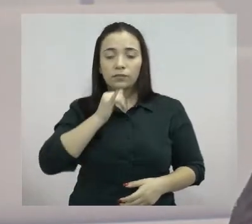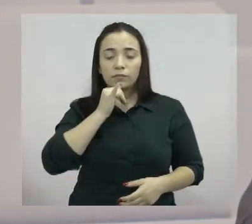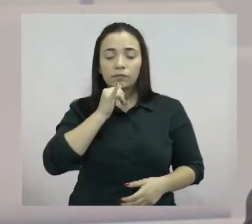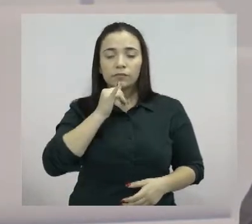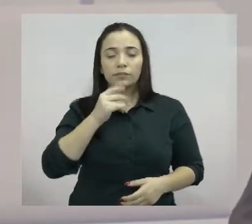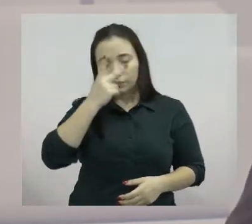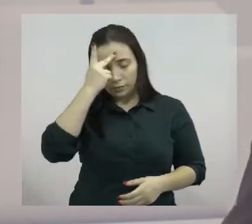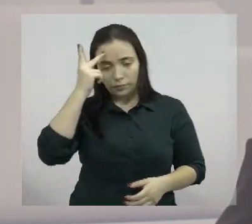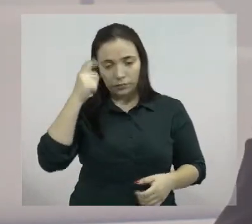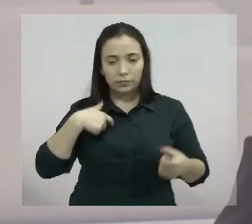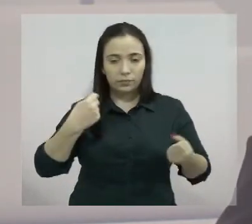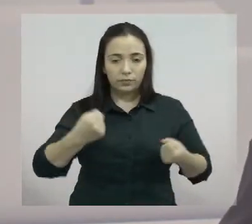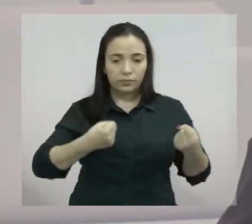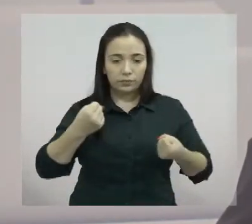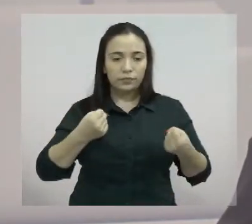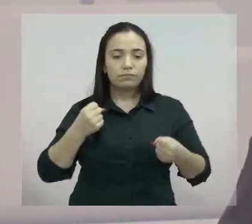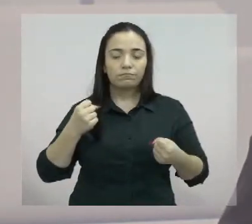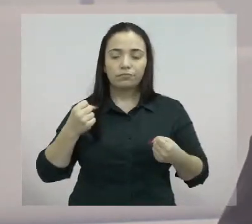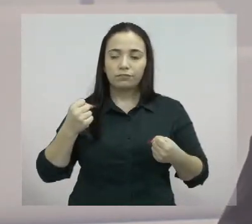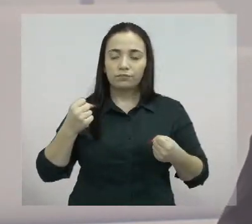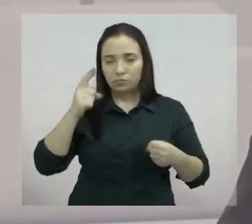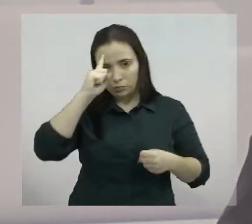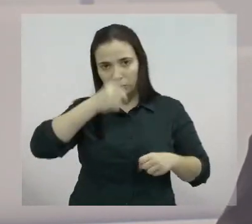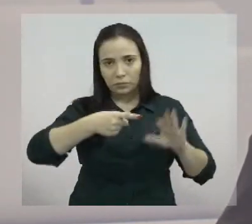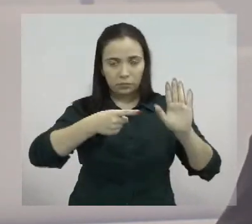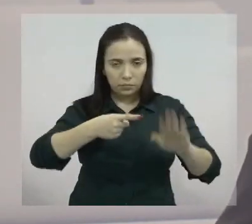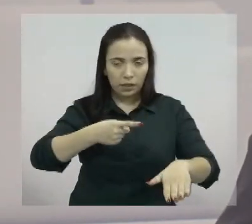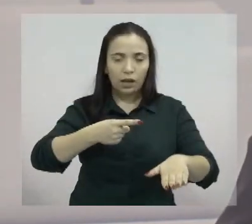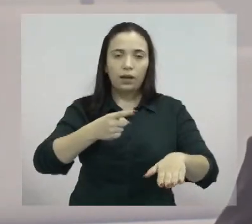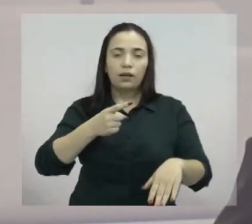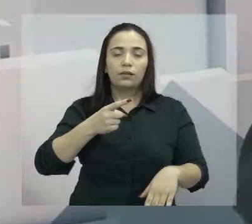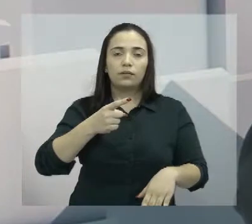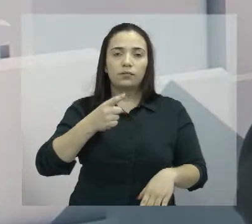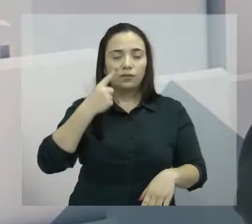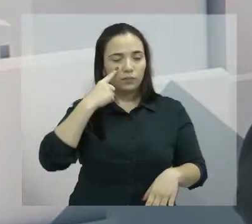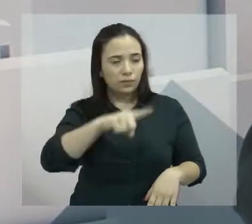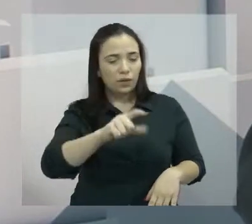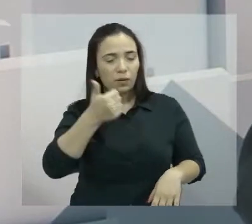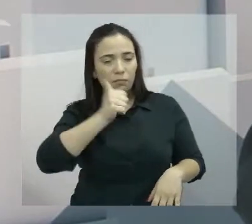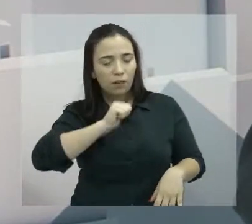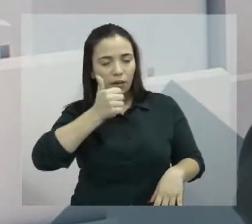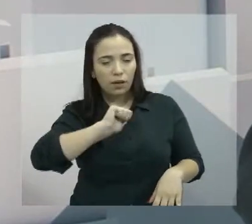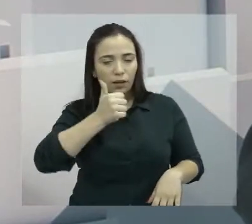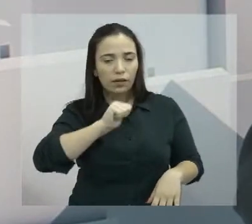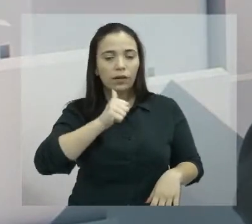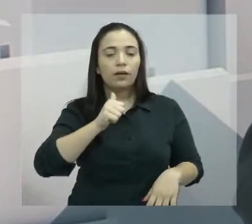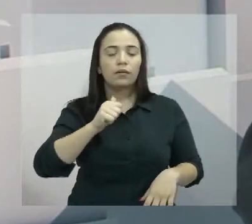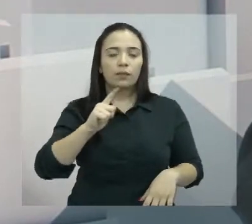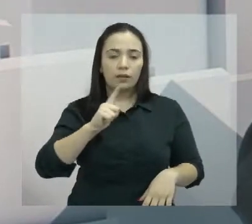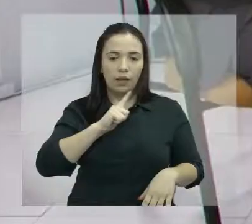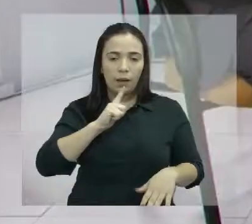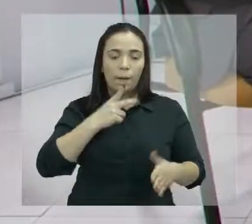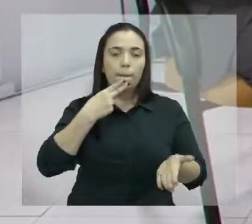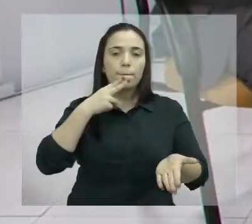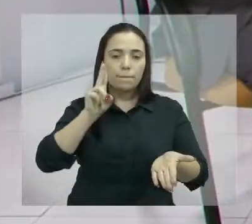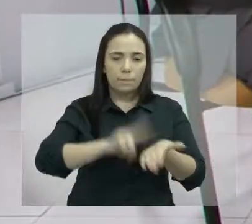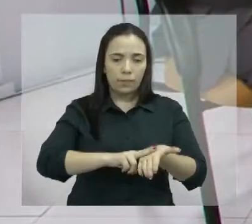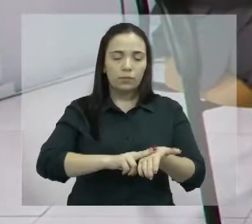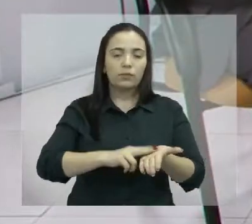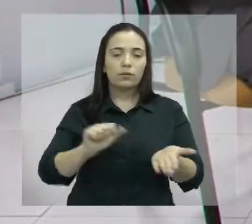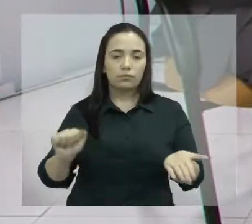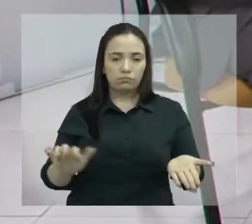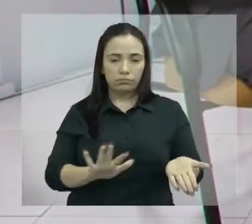bafômetro o motorista é flagrado, ali não tem como contestar, está alcoolizado, além dessa multa pesadíssima,